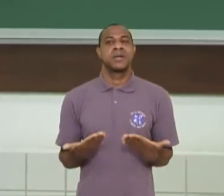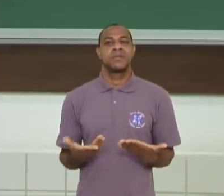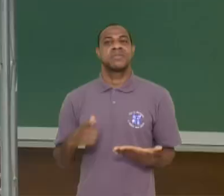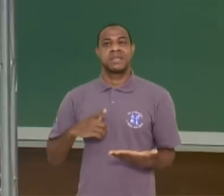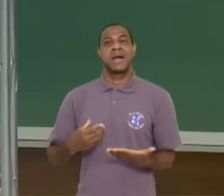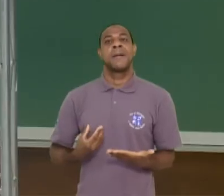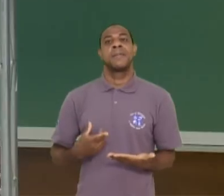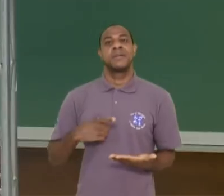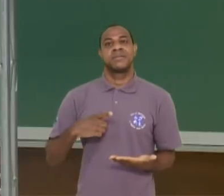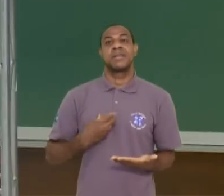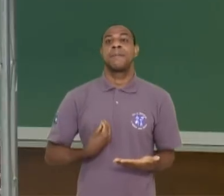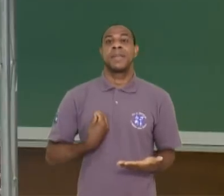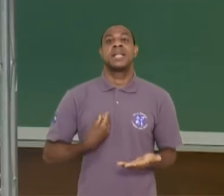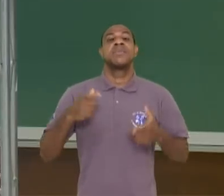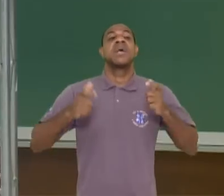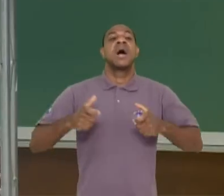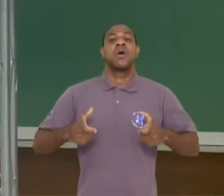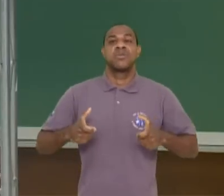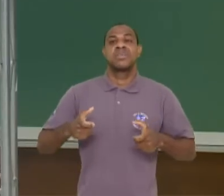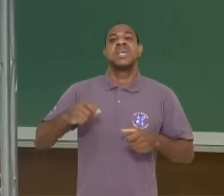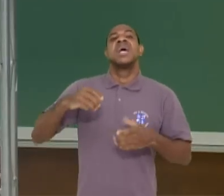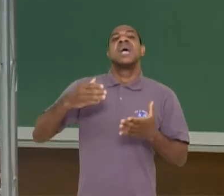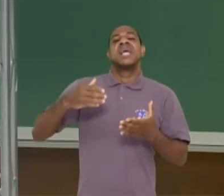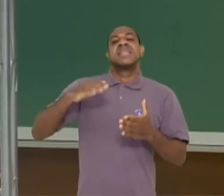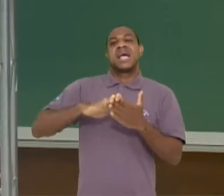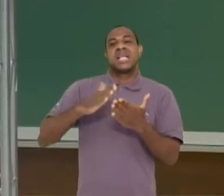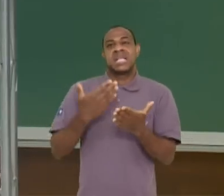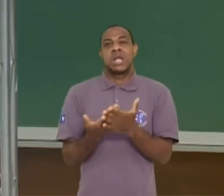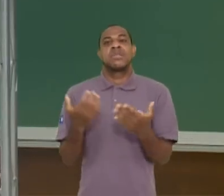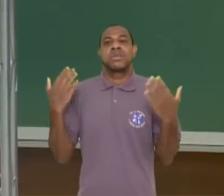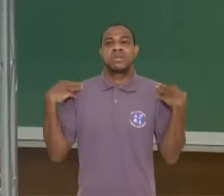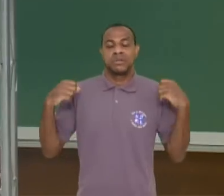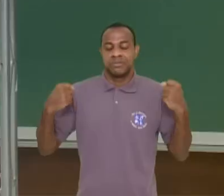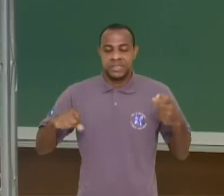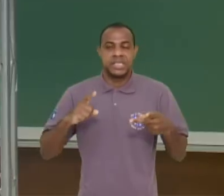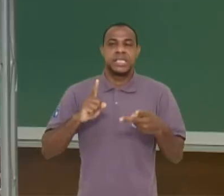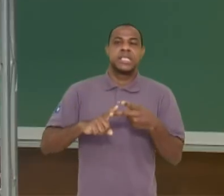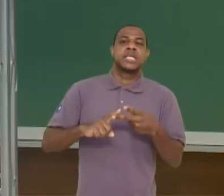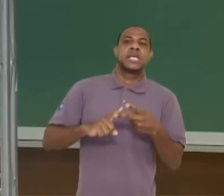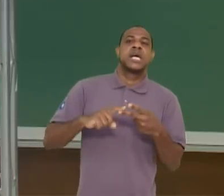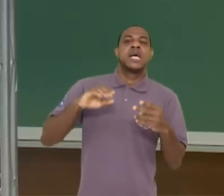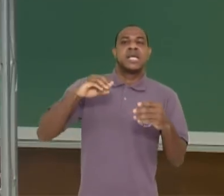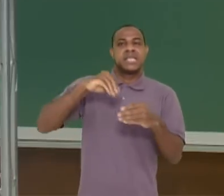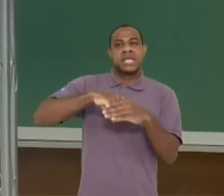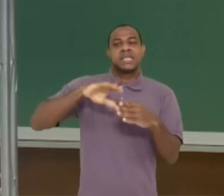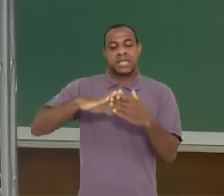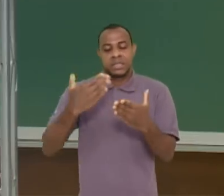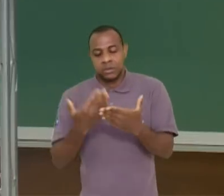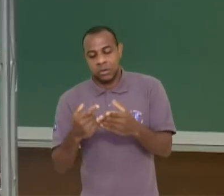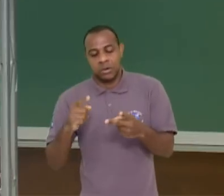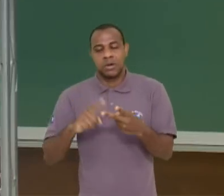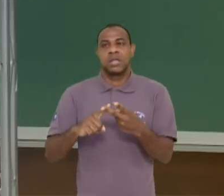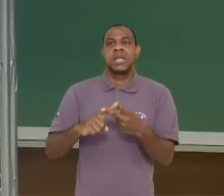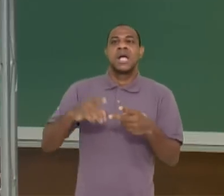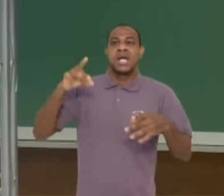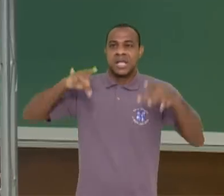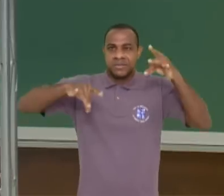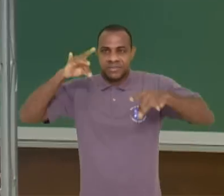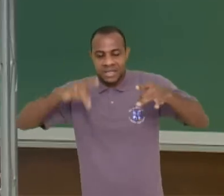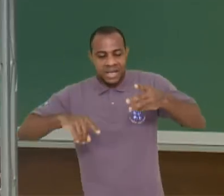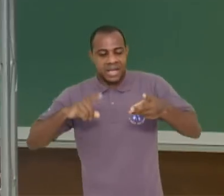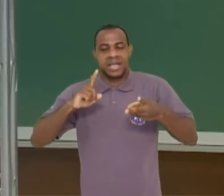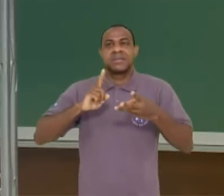ser trabalhado nas aulas de educação física, pode ter alguns apanhados também em outras disciplinas ali, disciplina de arte, que